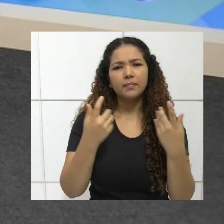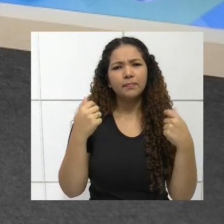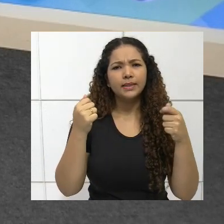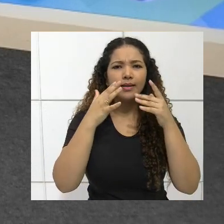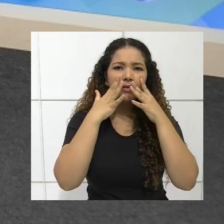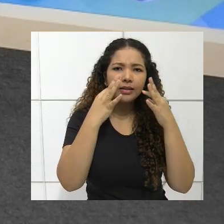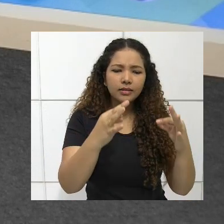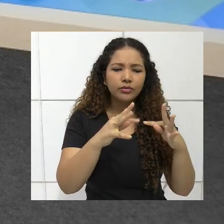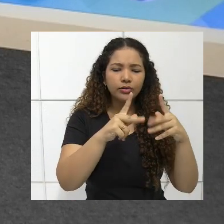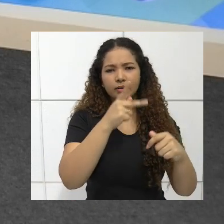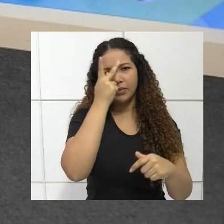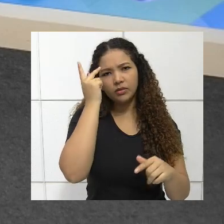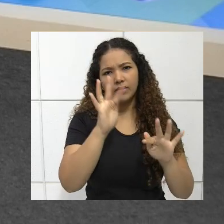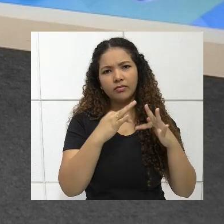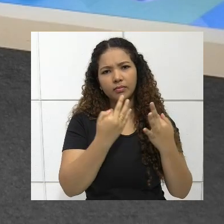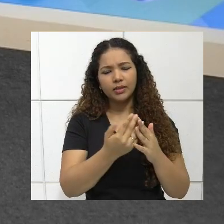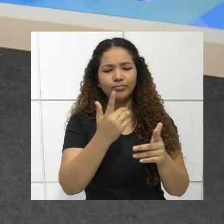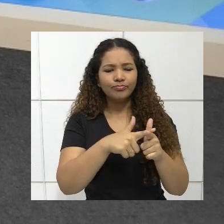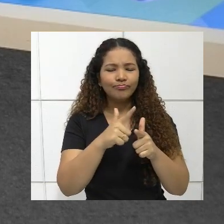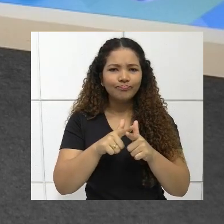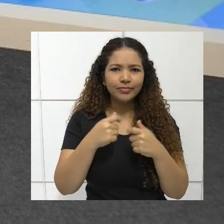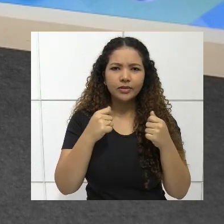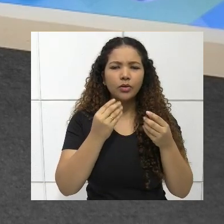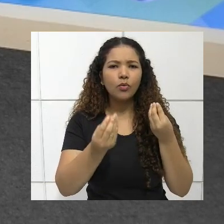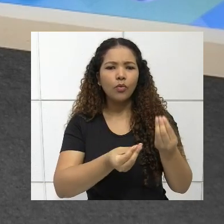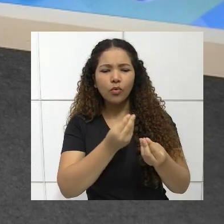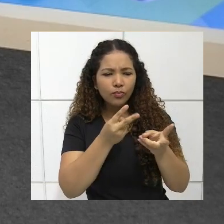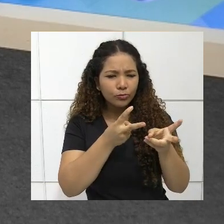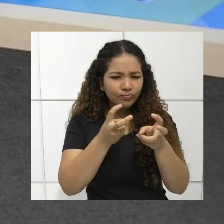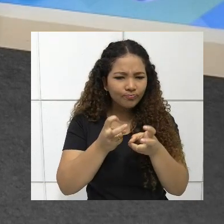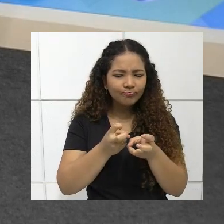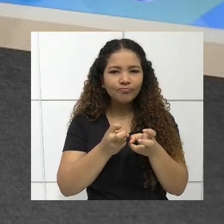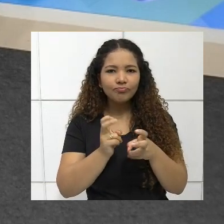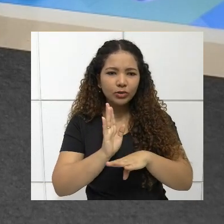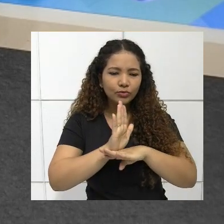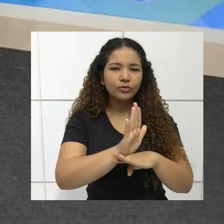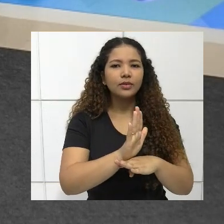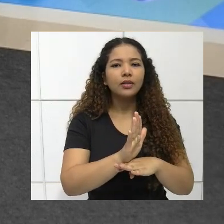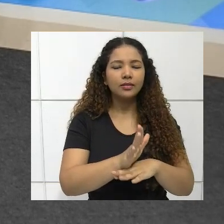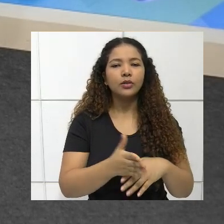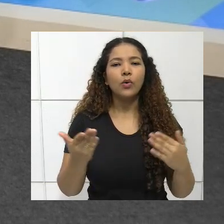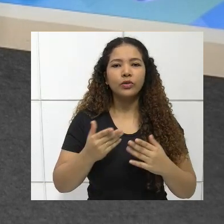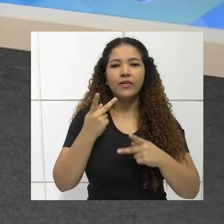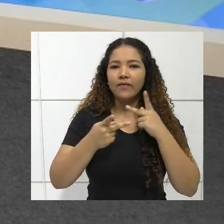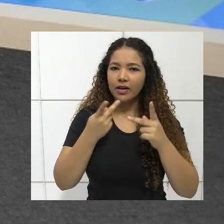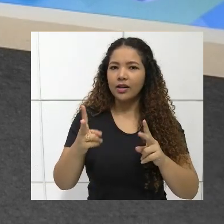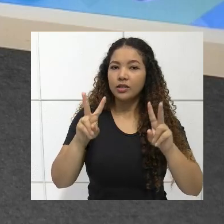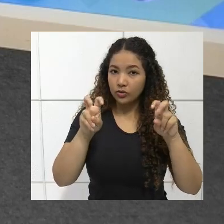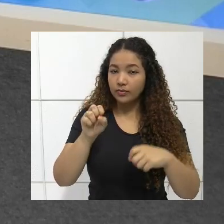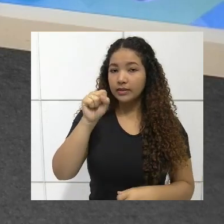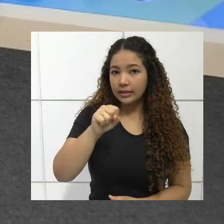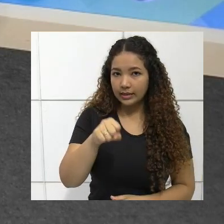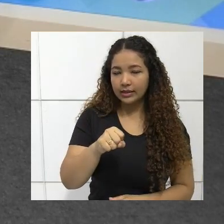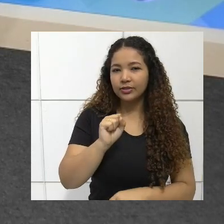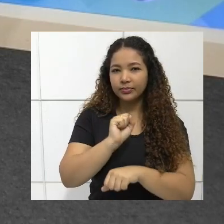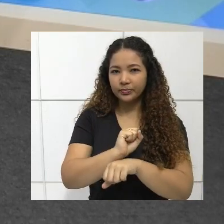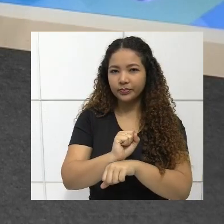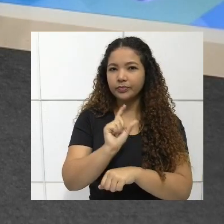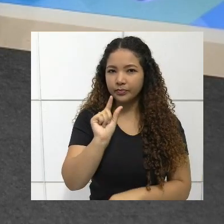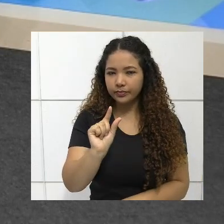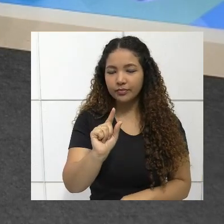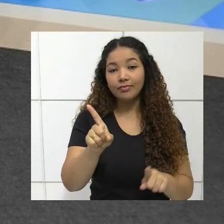passando por este problema. Como identificá-los? Então, tudo isso a gente vai abordar ainda hoje aqui no programa Alerta Abaité. E